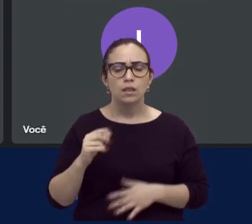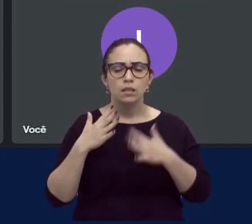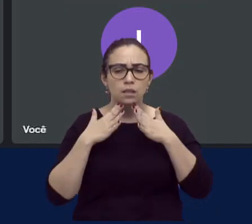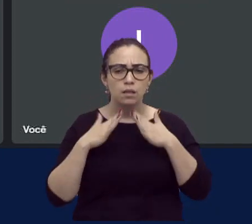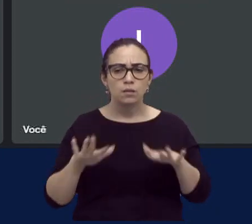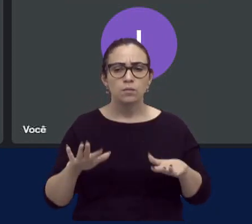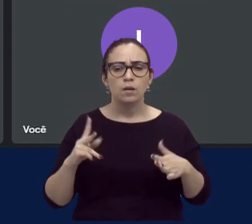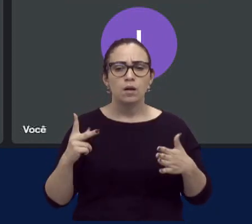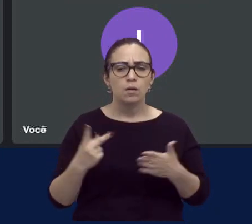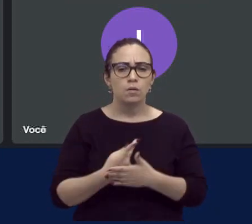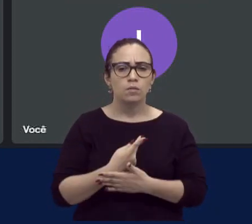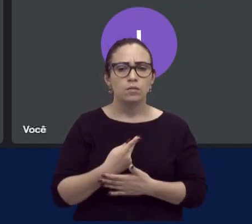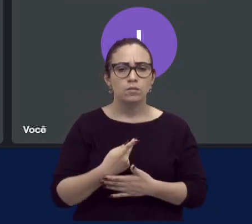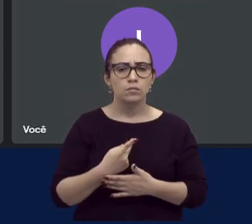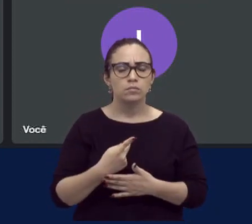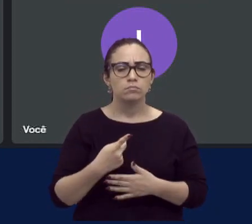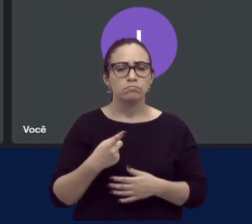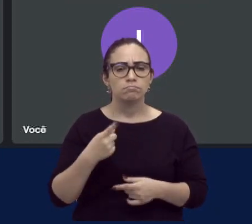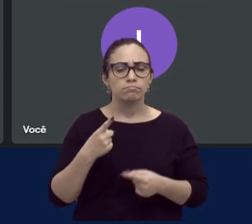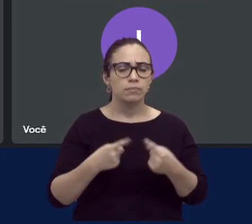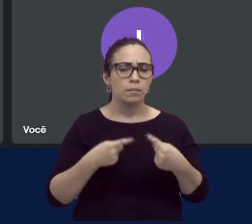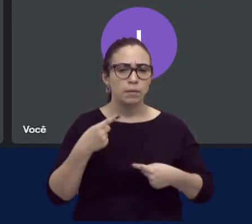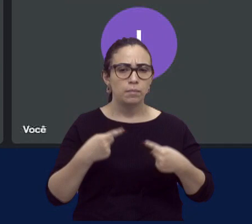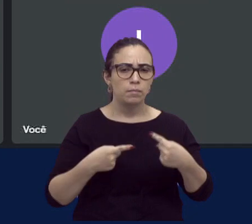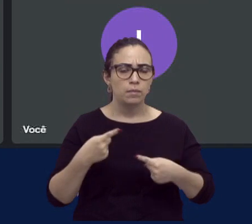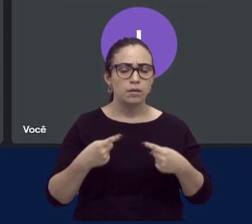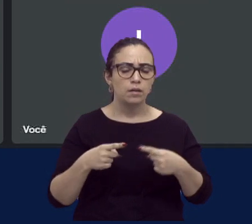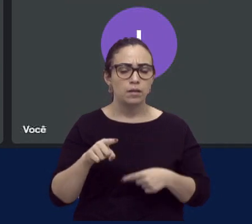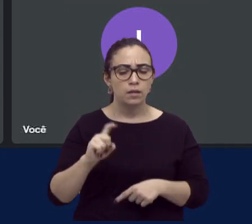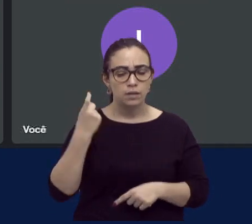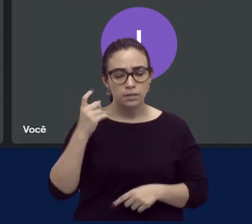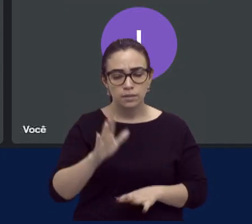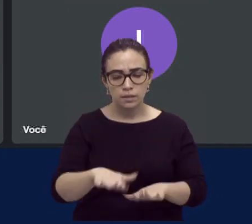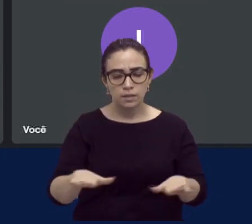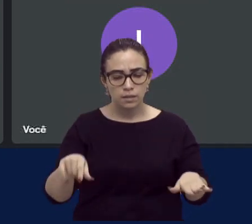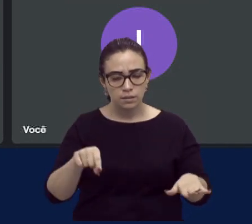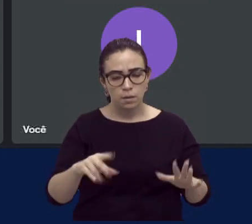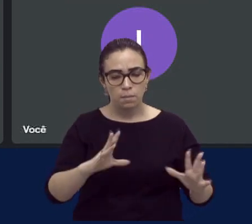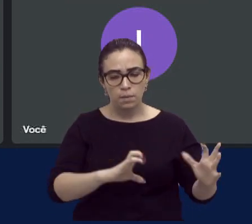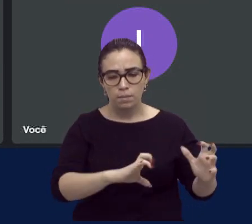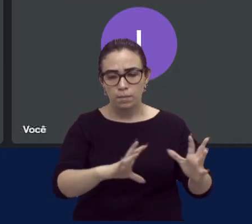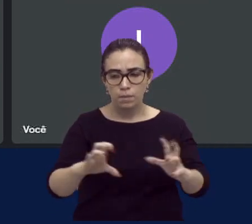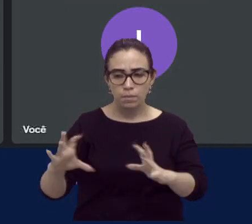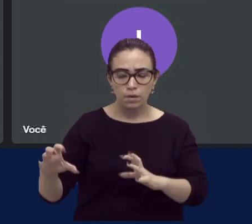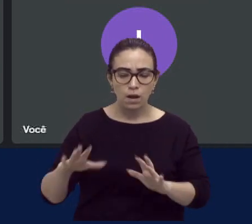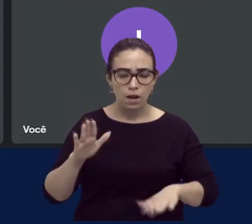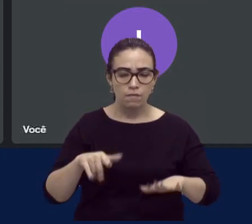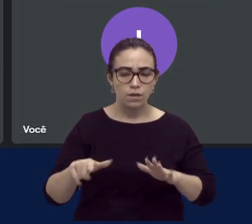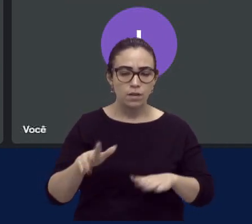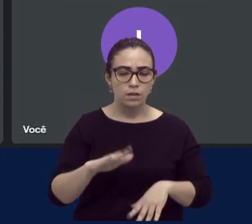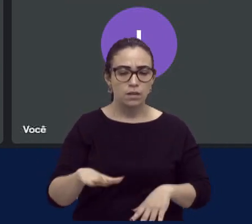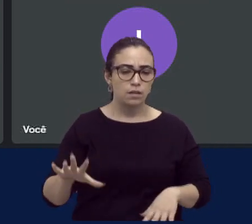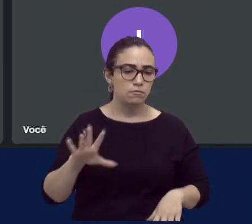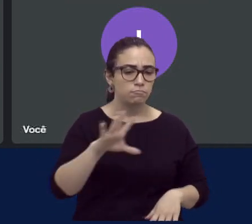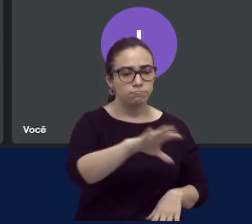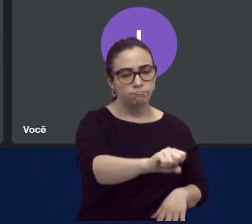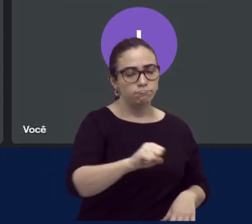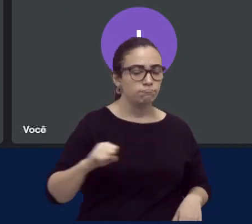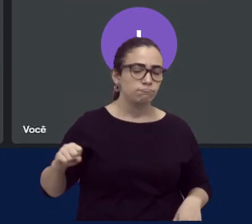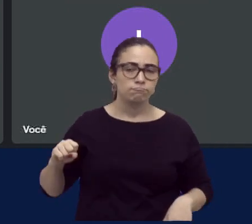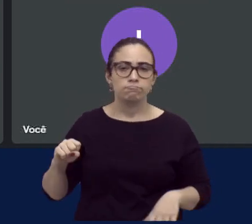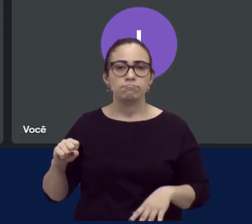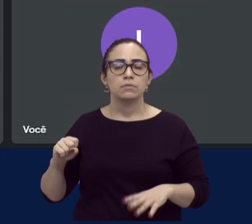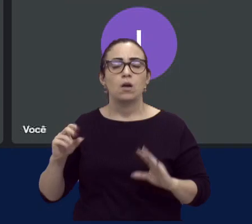de conflito, como a Magda muito bem pontuou, né, desde criança, né? A criança às vezes vai querer uma coisa e você vai ter que solucionar um conflito